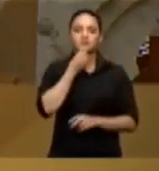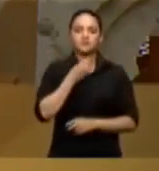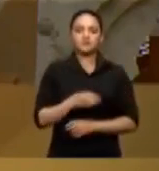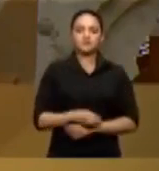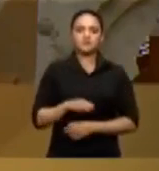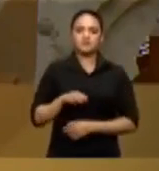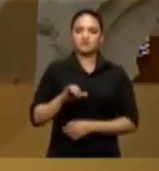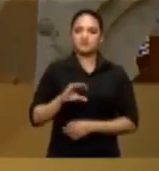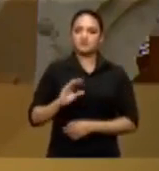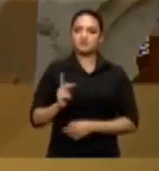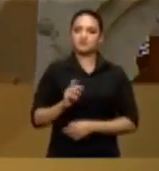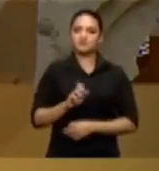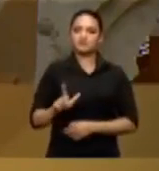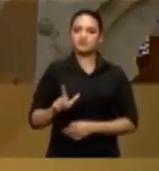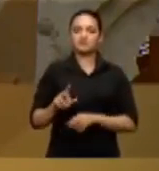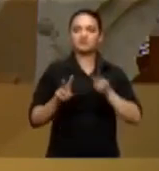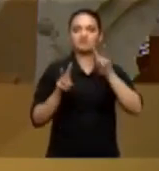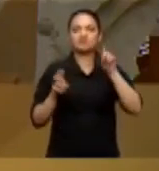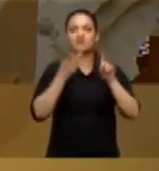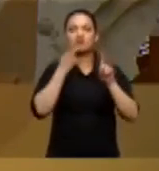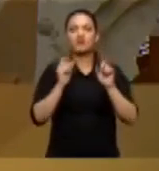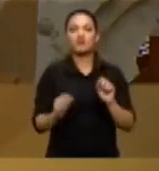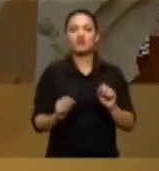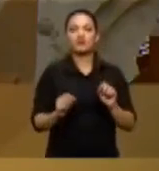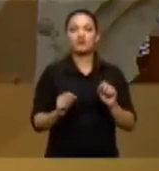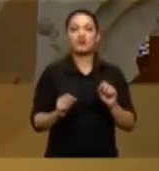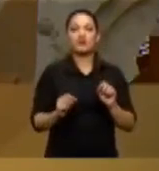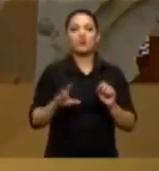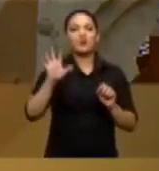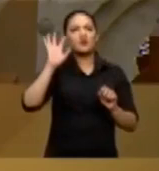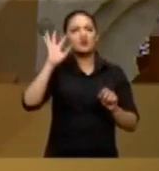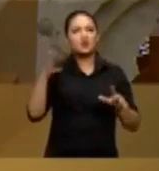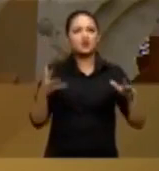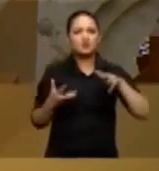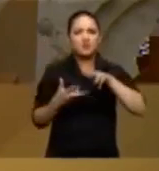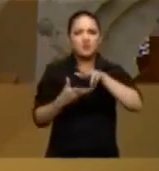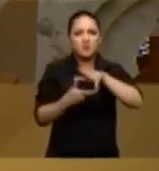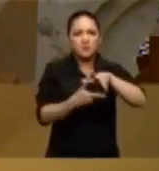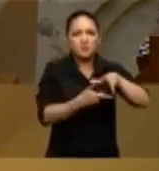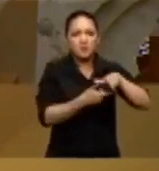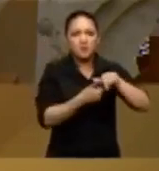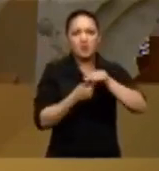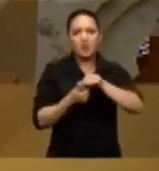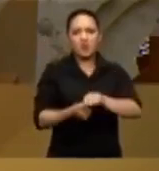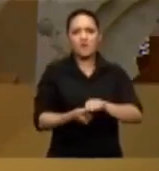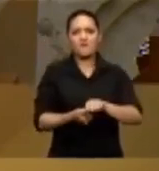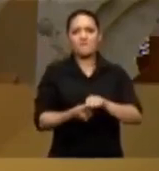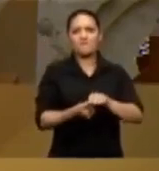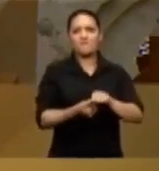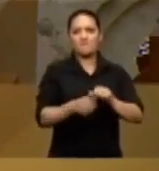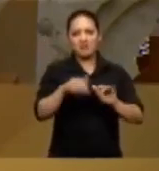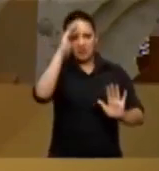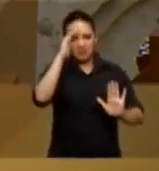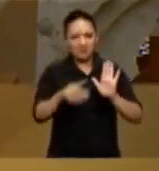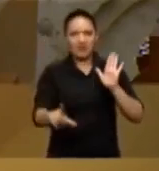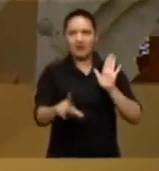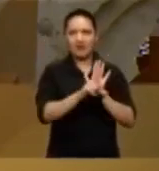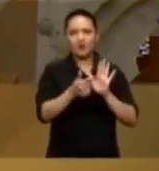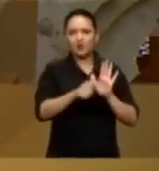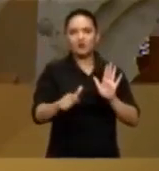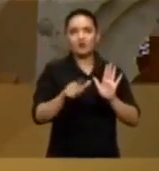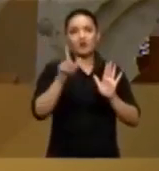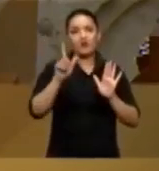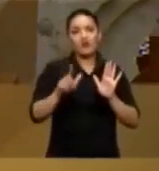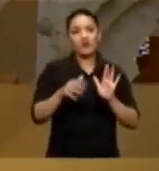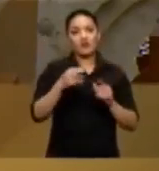citado. Pois não pode haver uma solução global, aplicável a qualquer lei. É vão optar no abstrato, como